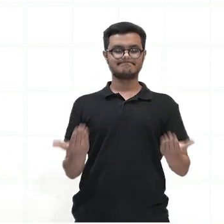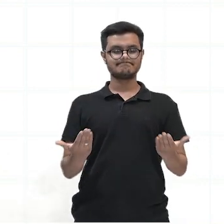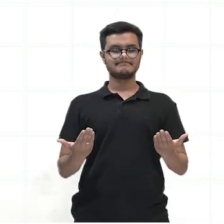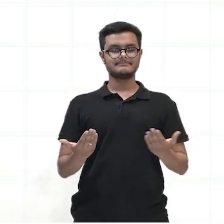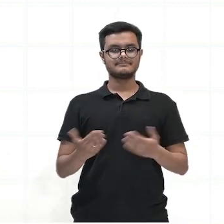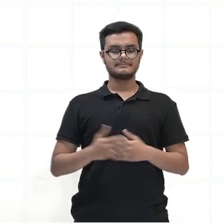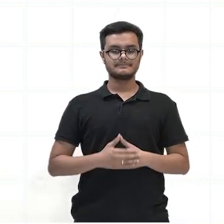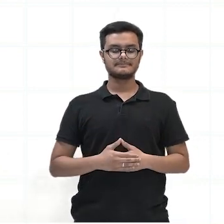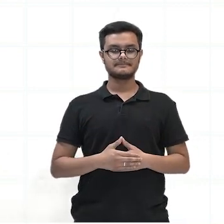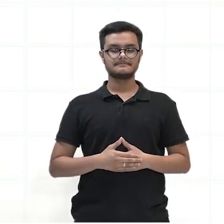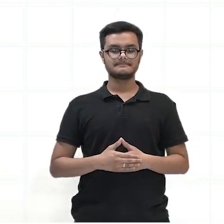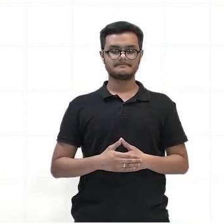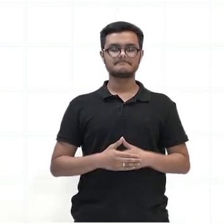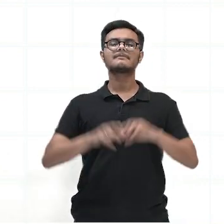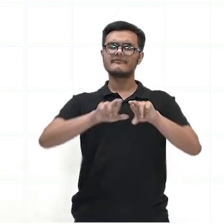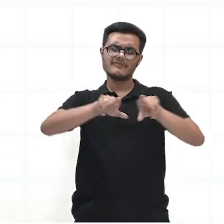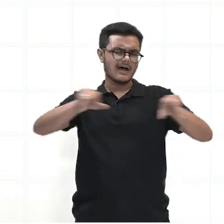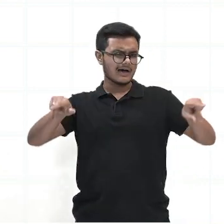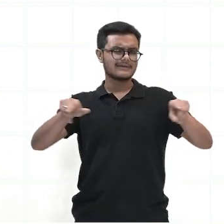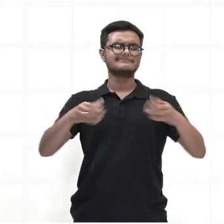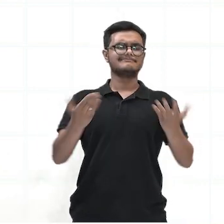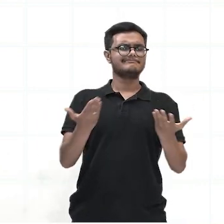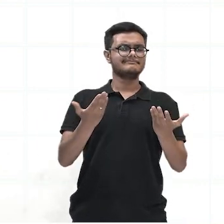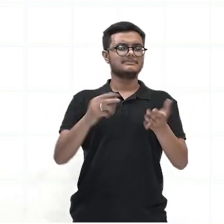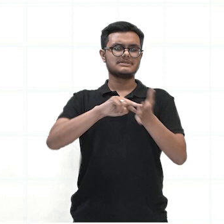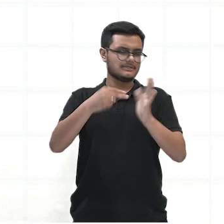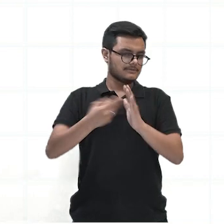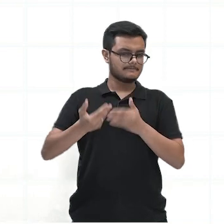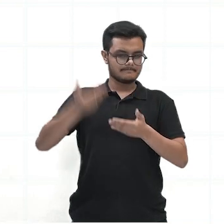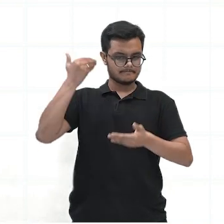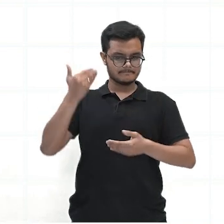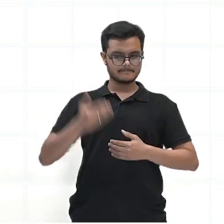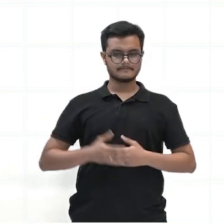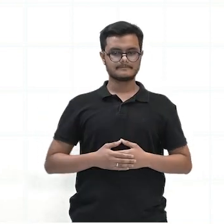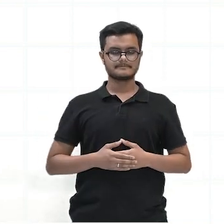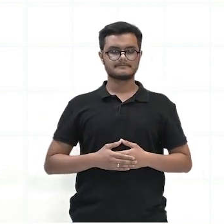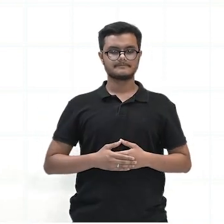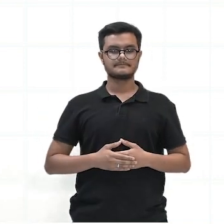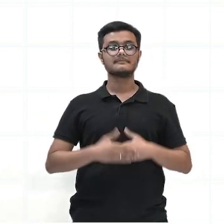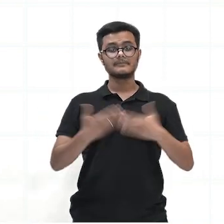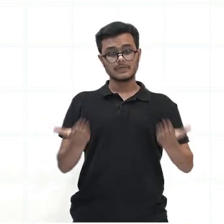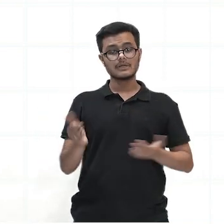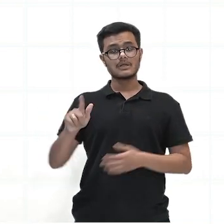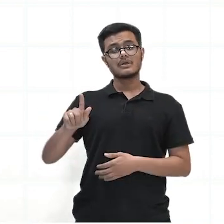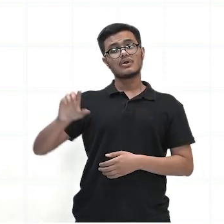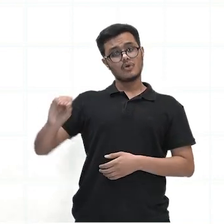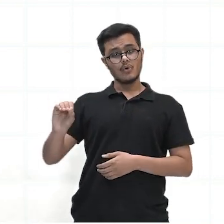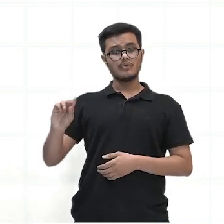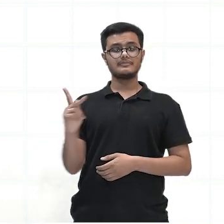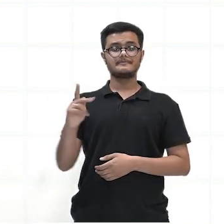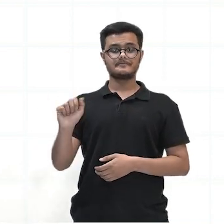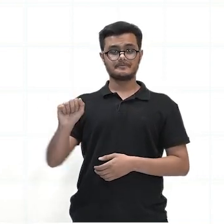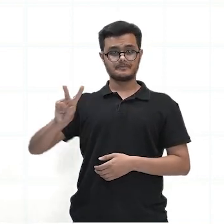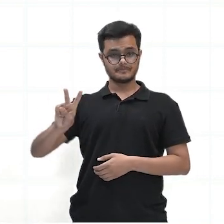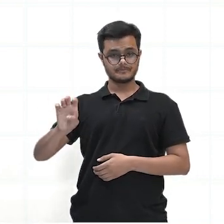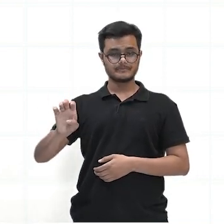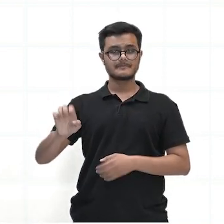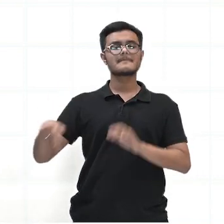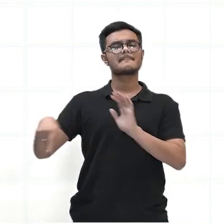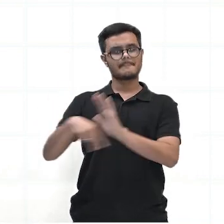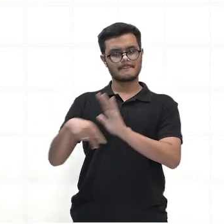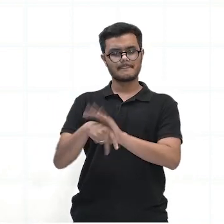tinha, tivemos, tiveram, ok? Então, o verbo go e o verbo have são